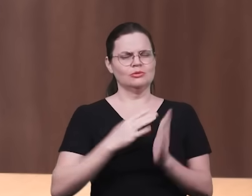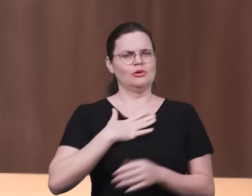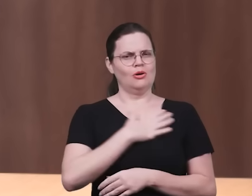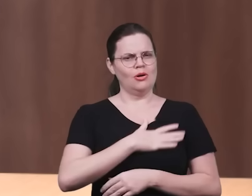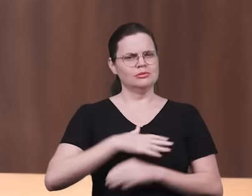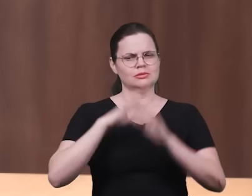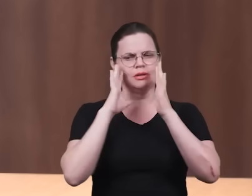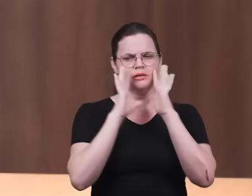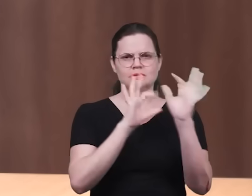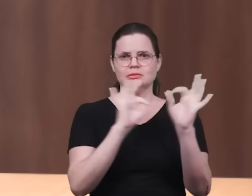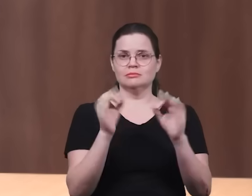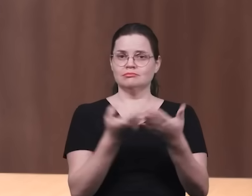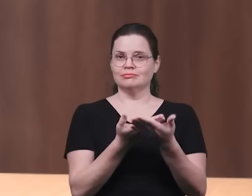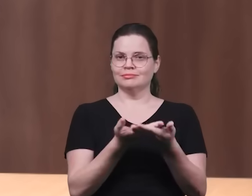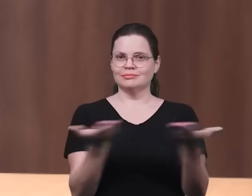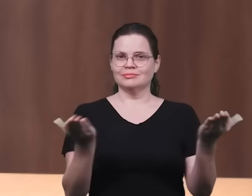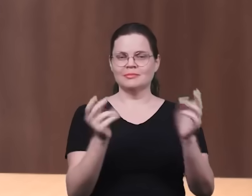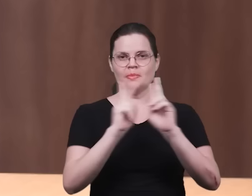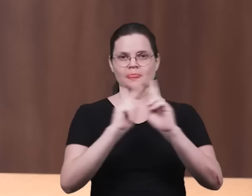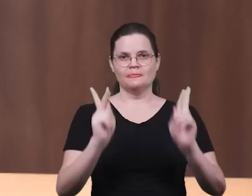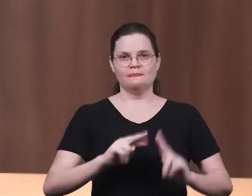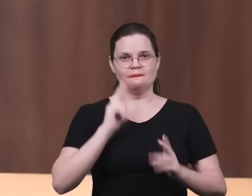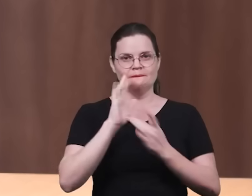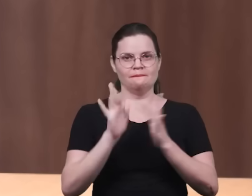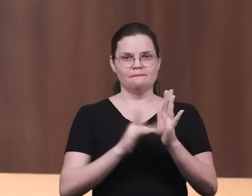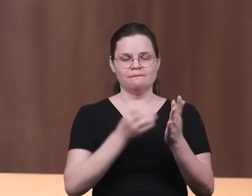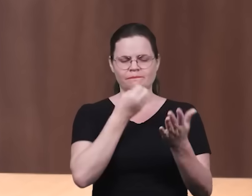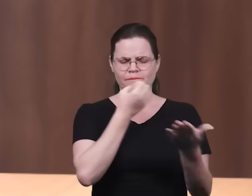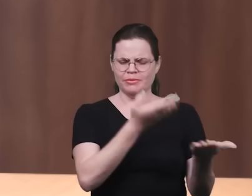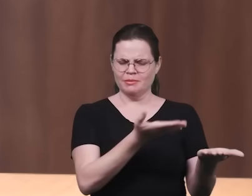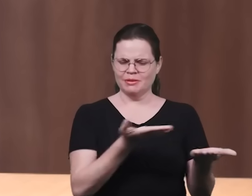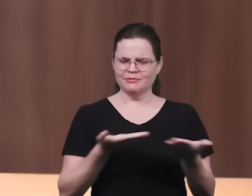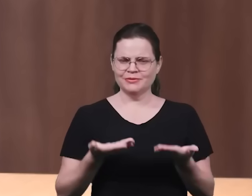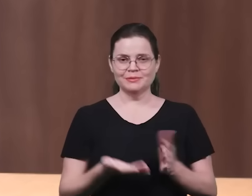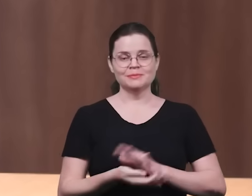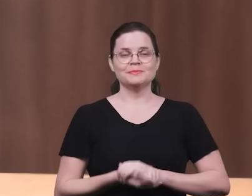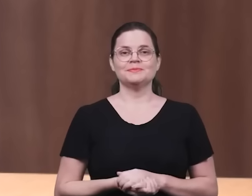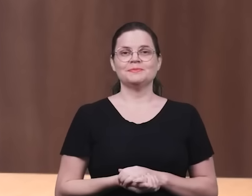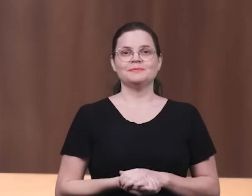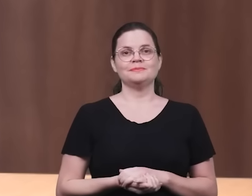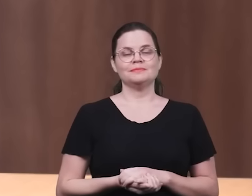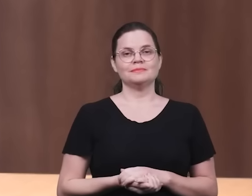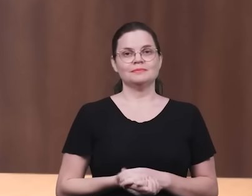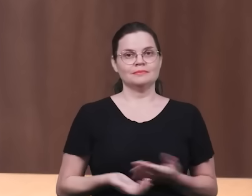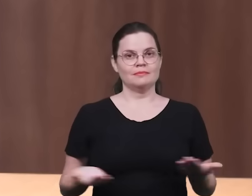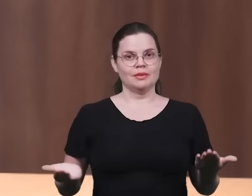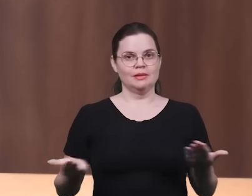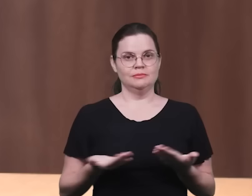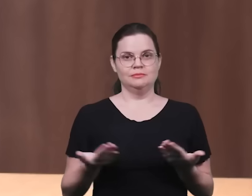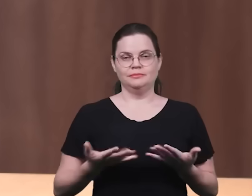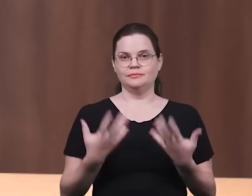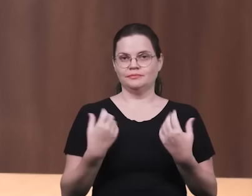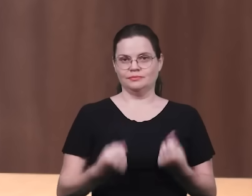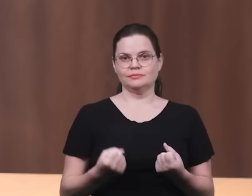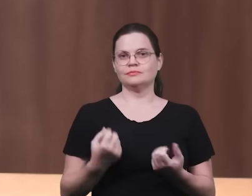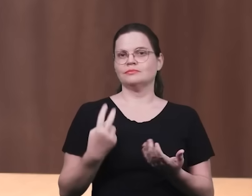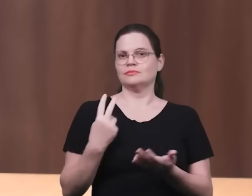nossos programas. A todos, a paz do Senhor, são todos bem-vindos. Nós vamos continuar nossas